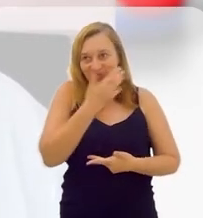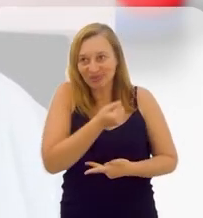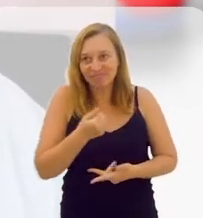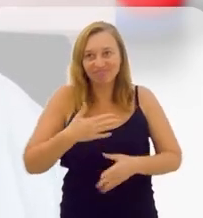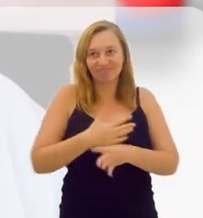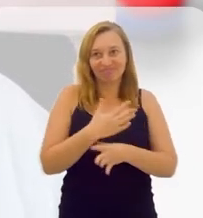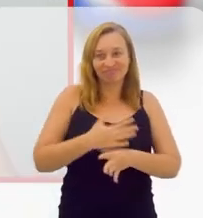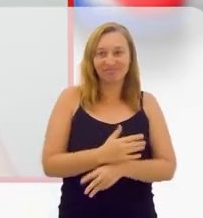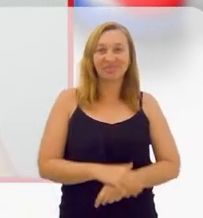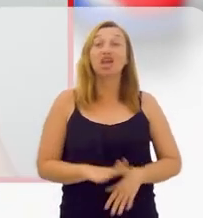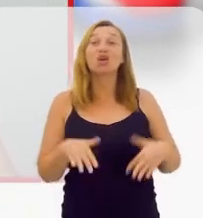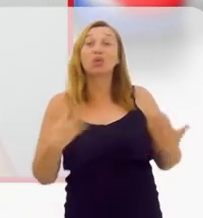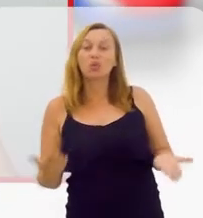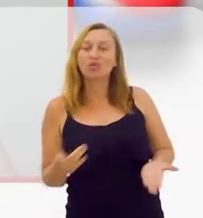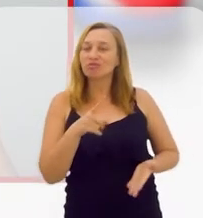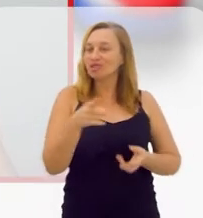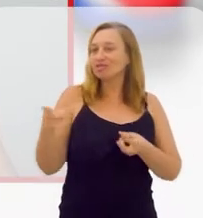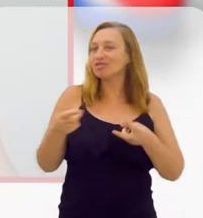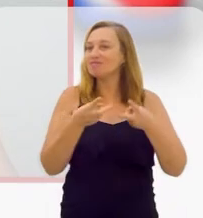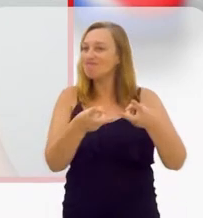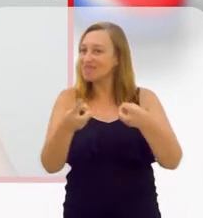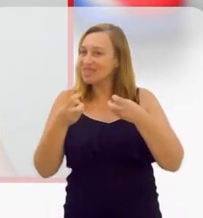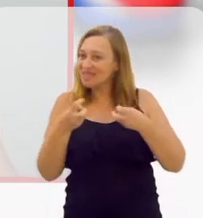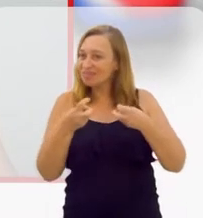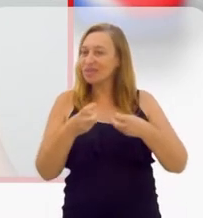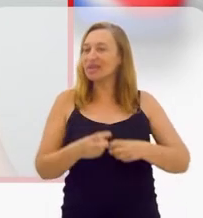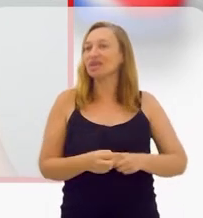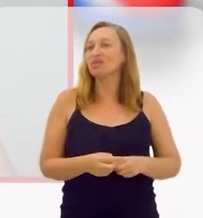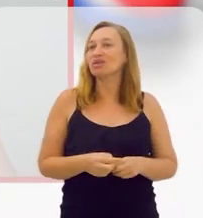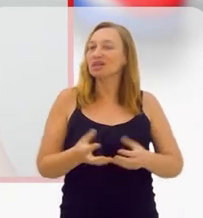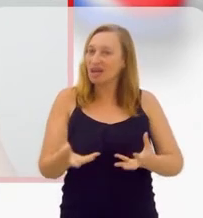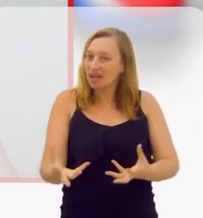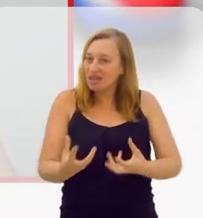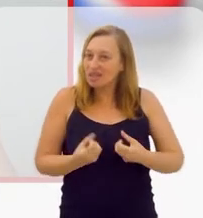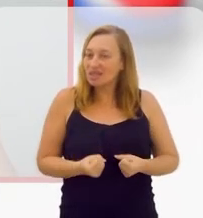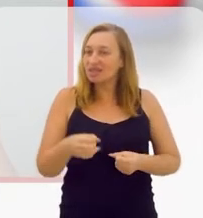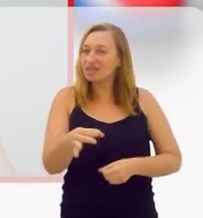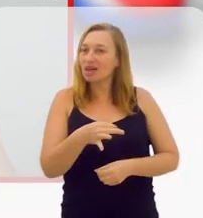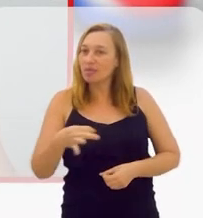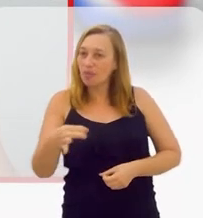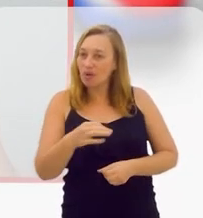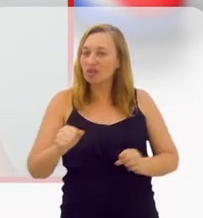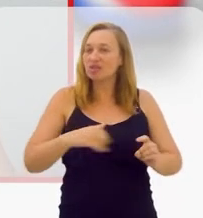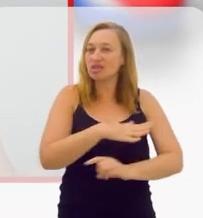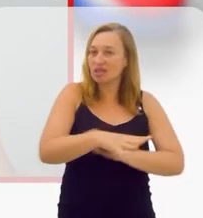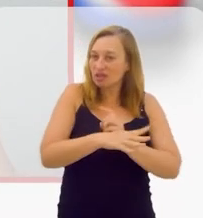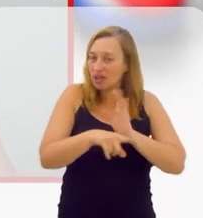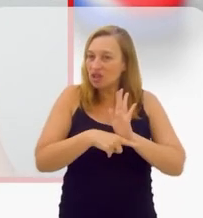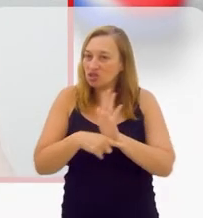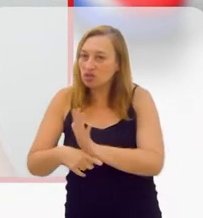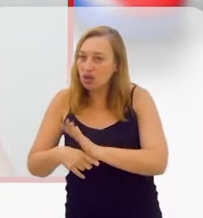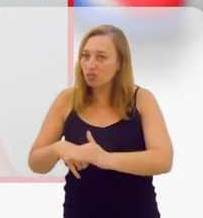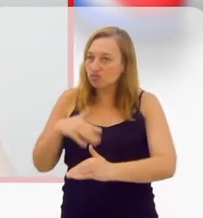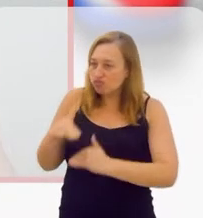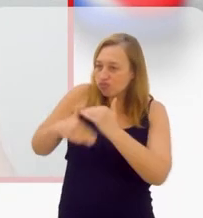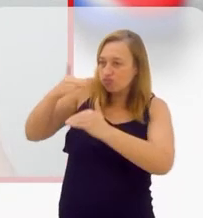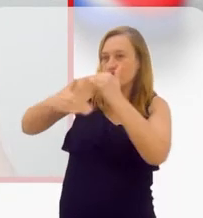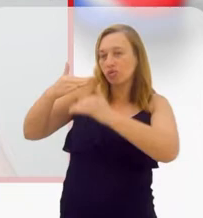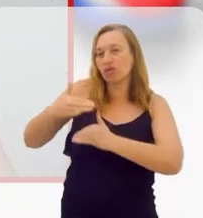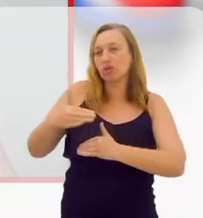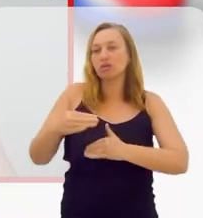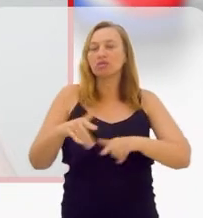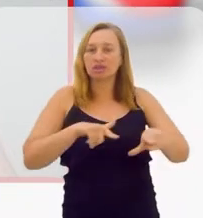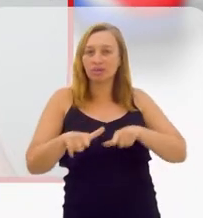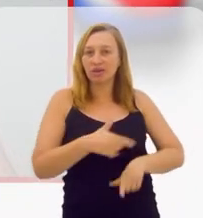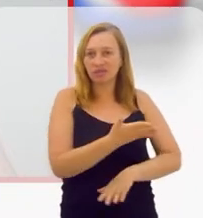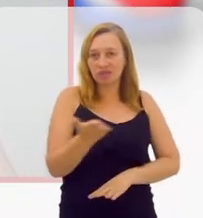gostosinhas para a cidade. E quando que vocês perceberam assim que a aceitação da moeda social podia ajudar a alavancar